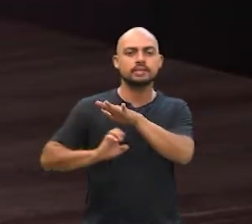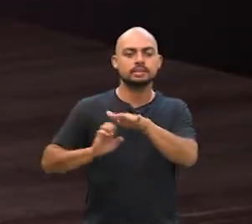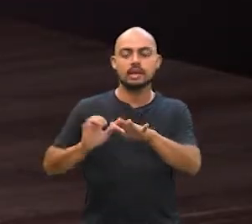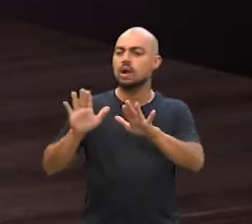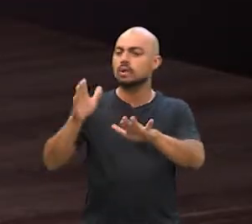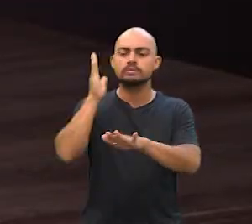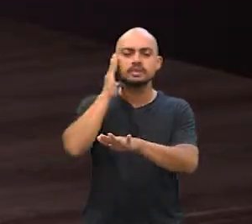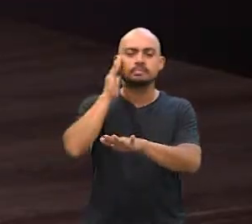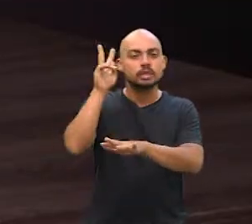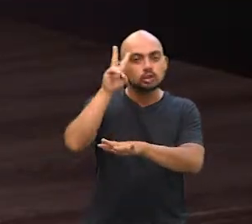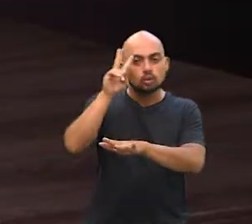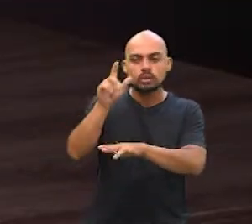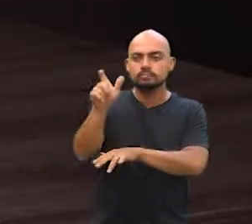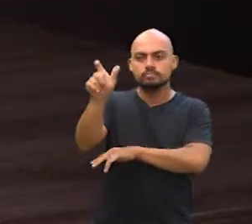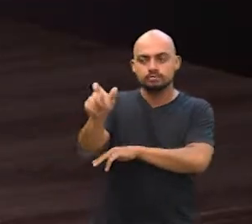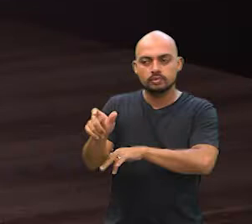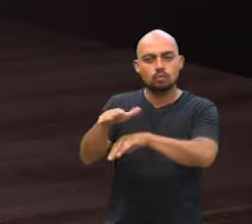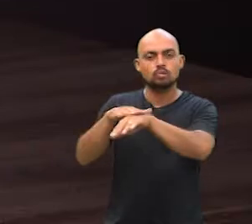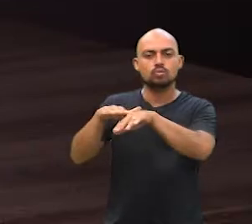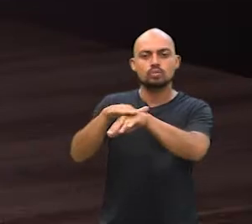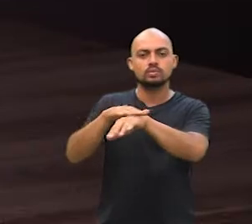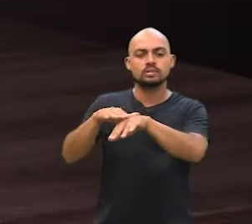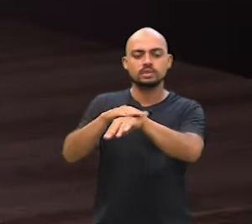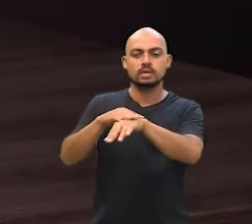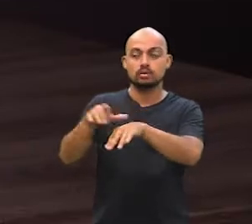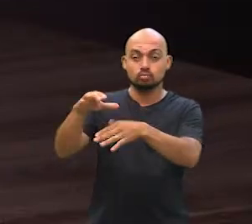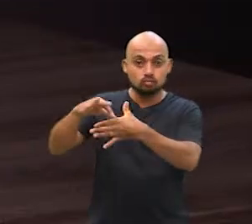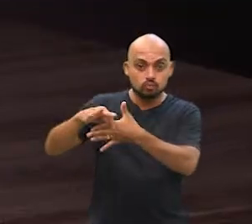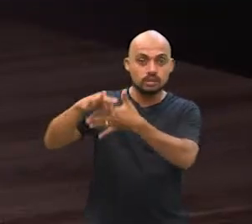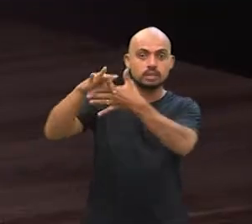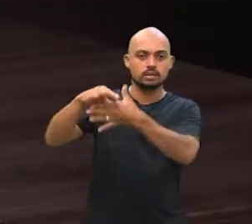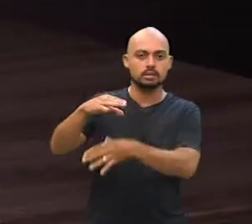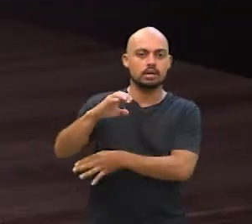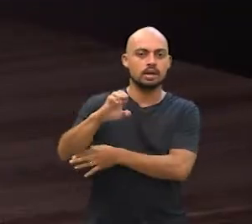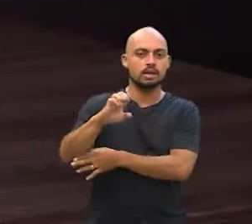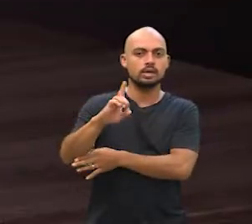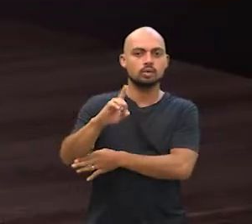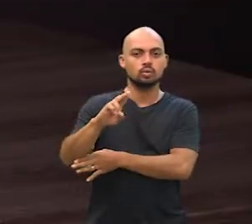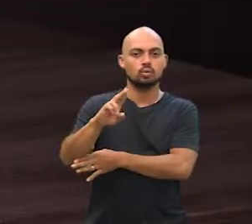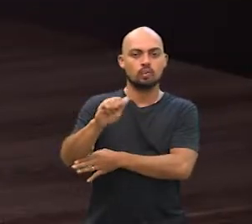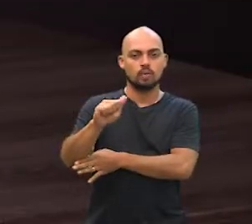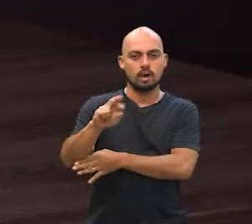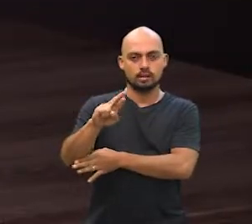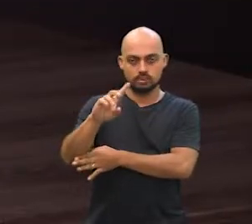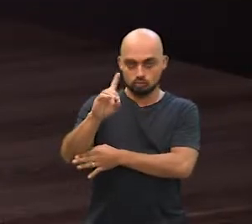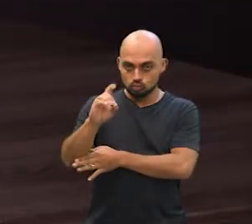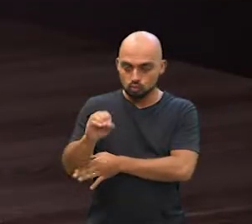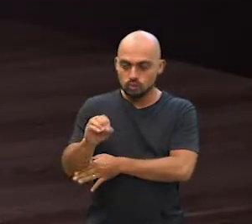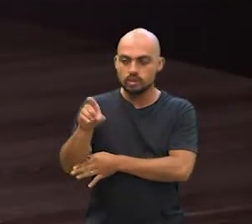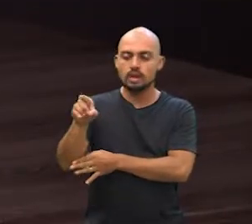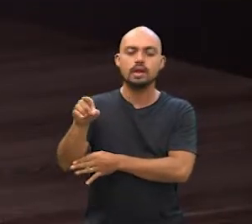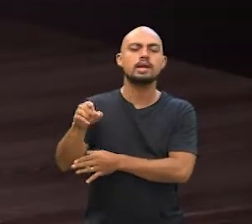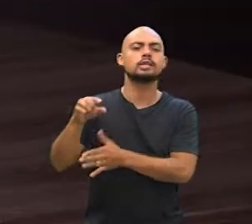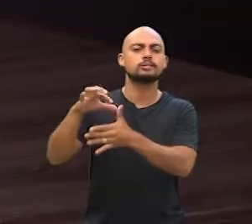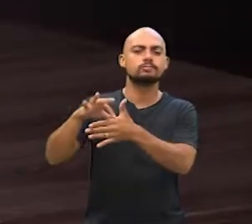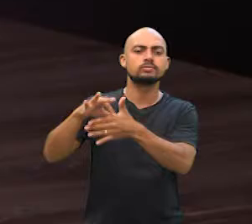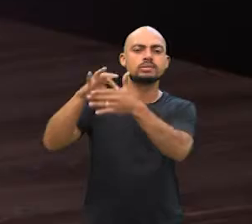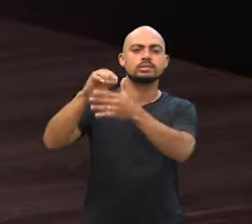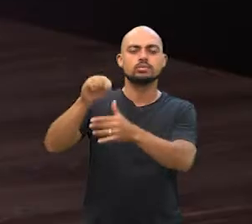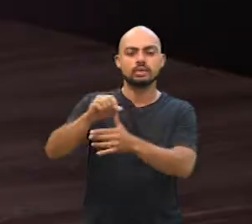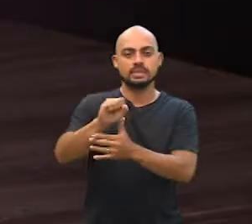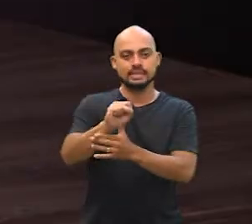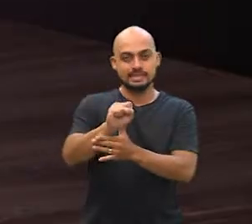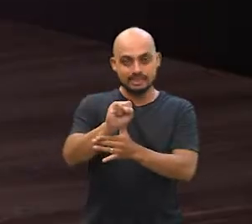pouquinho mais dessa história, vamos conversar agora com o CEO Eduardo Labre, CEO da Simplifica